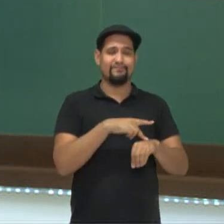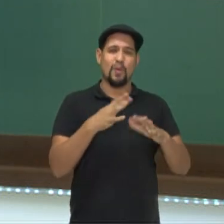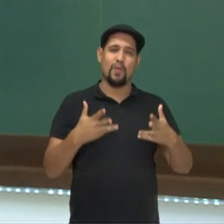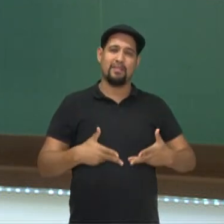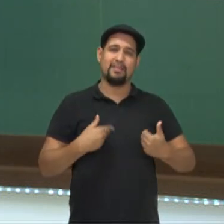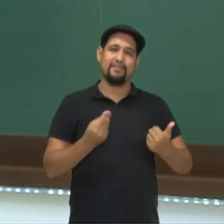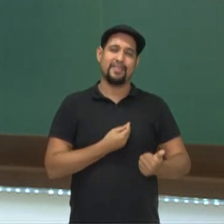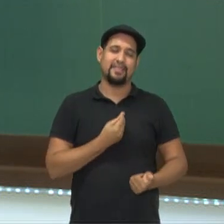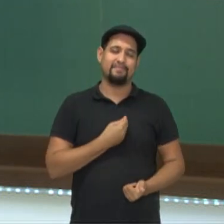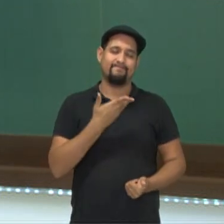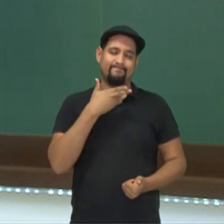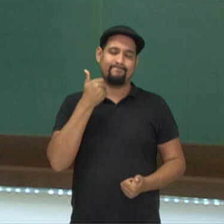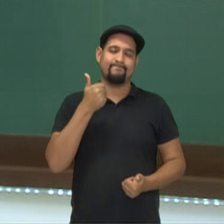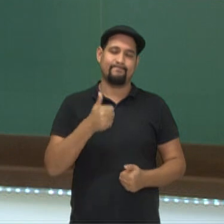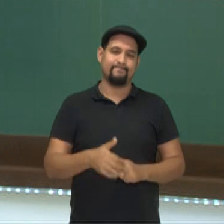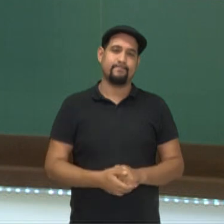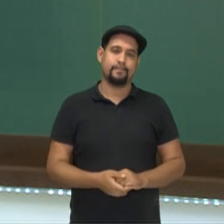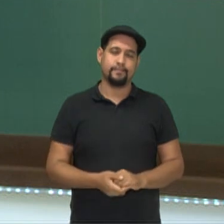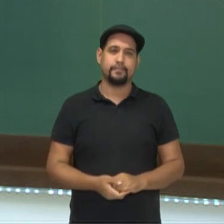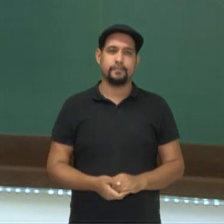de vida melhor, tá?